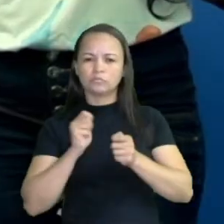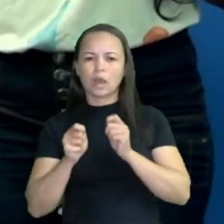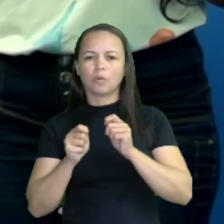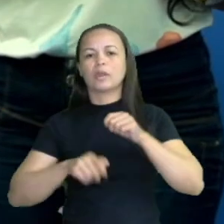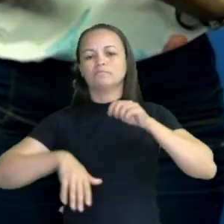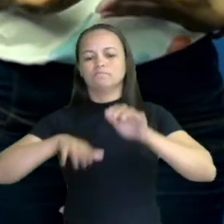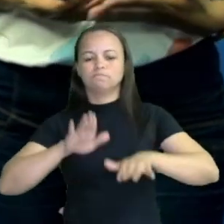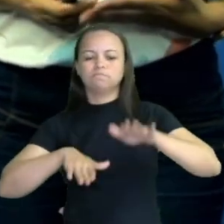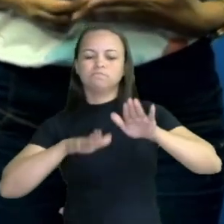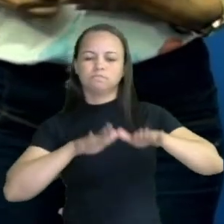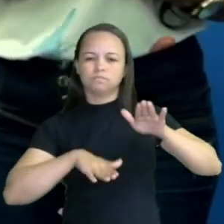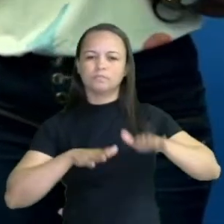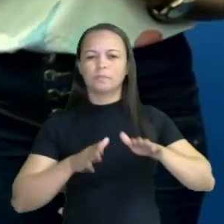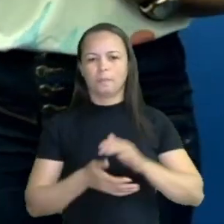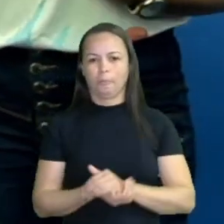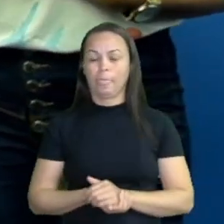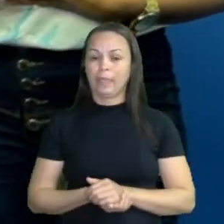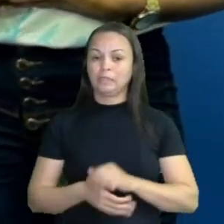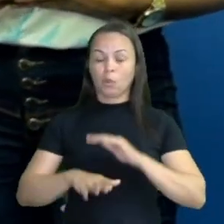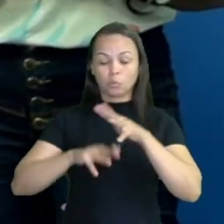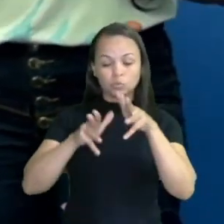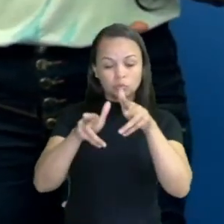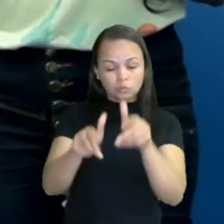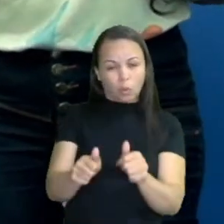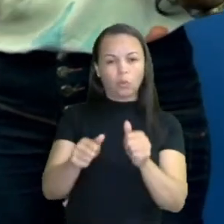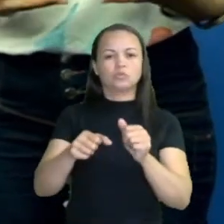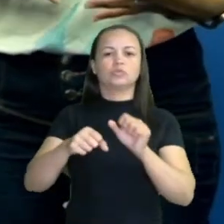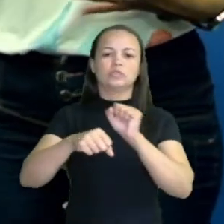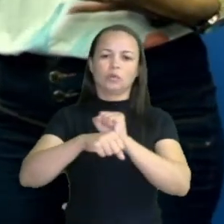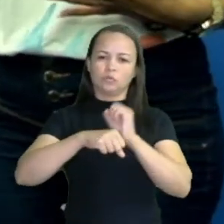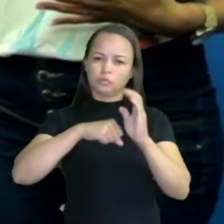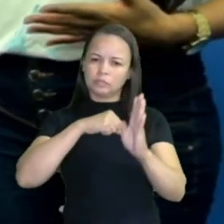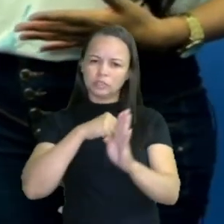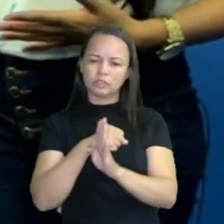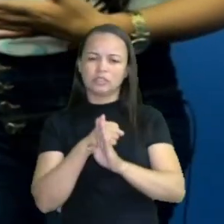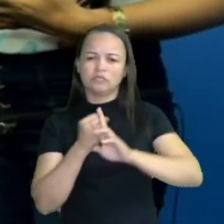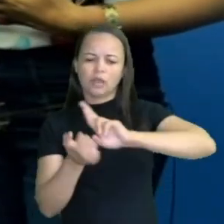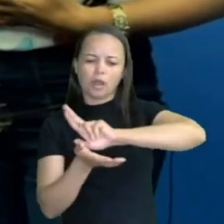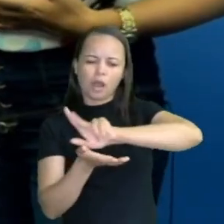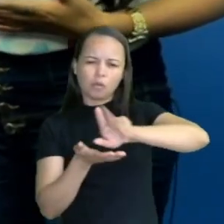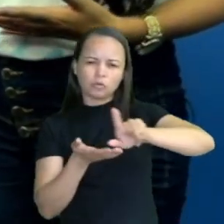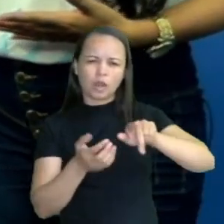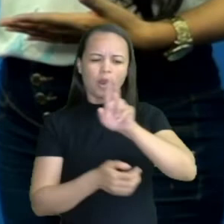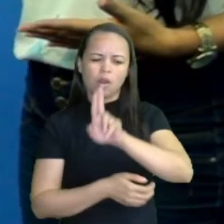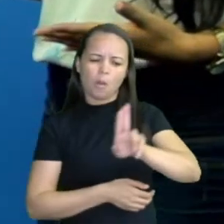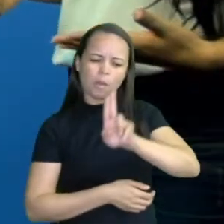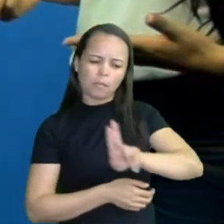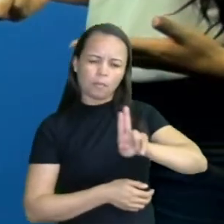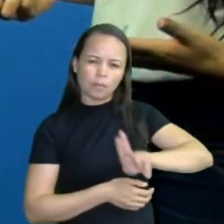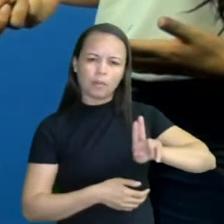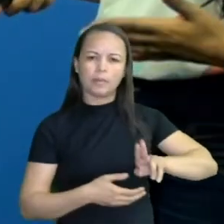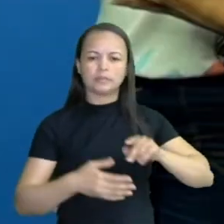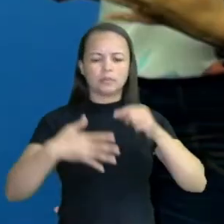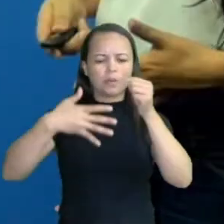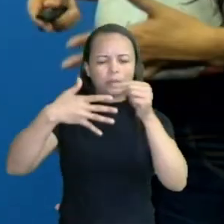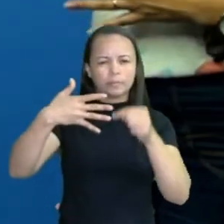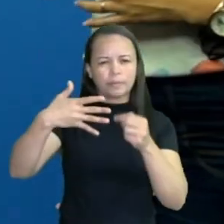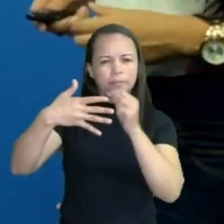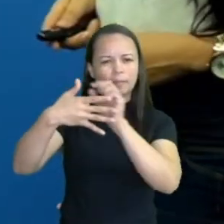são substantivos, porque estão nomeando coisas, diversas coisas. E são substantivos,